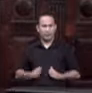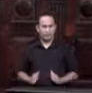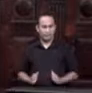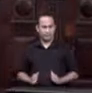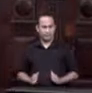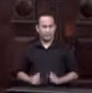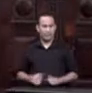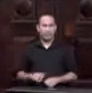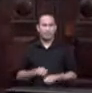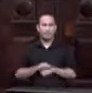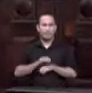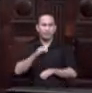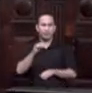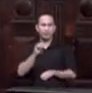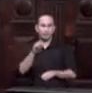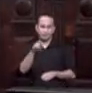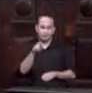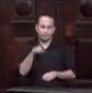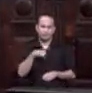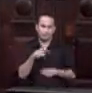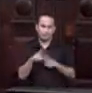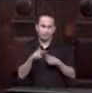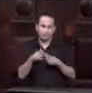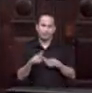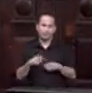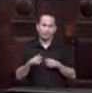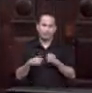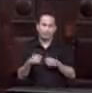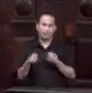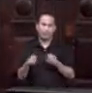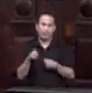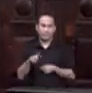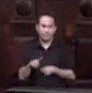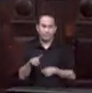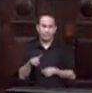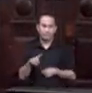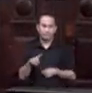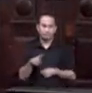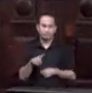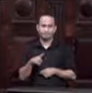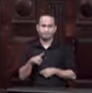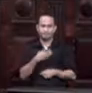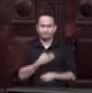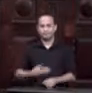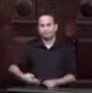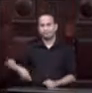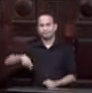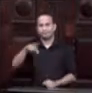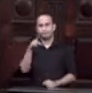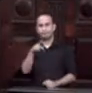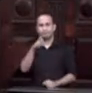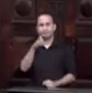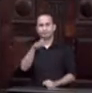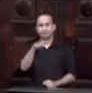muito maior que a crise econômica. E o governo Pezão perdeu a